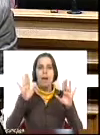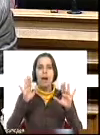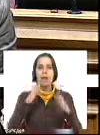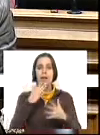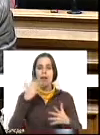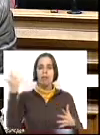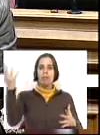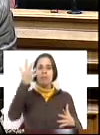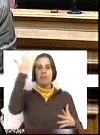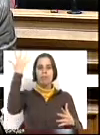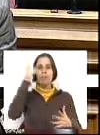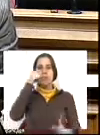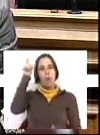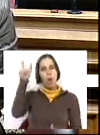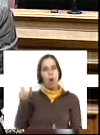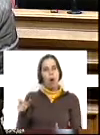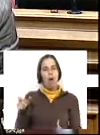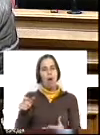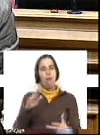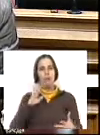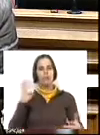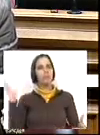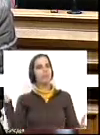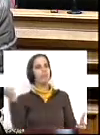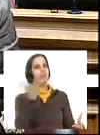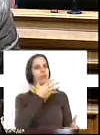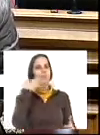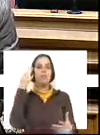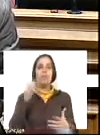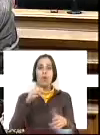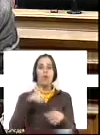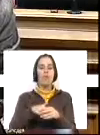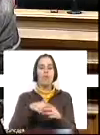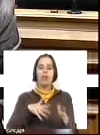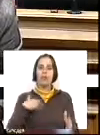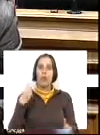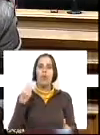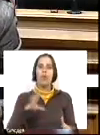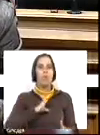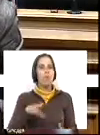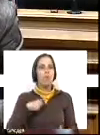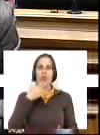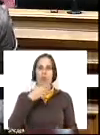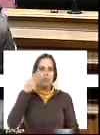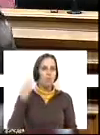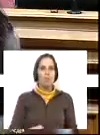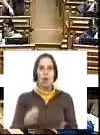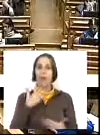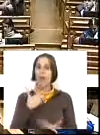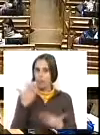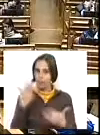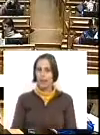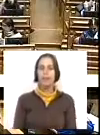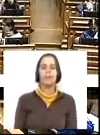a grandeza deste homem alarga necessariamente os votos de condolências ao mundo inteiro. Muito obrigada.